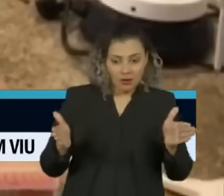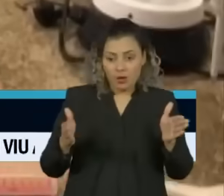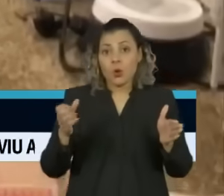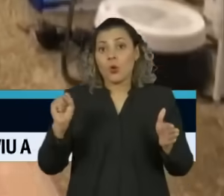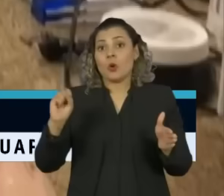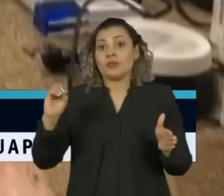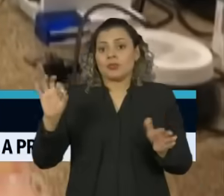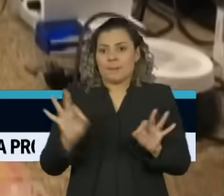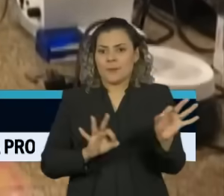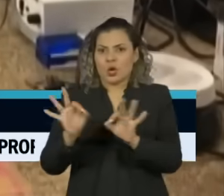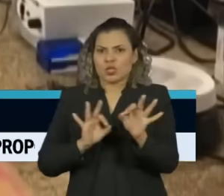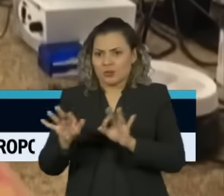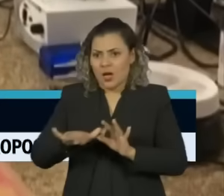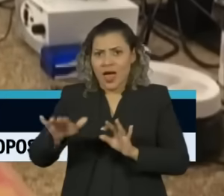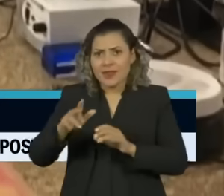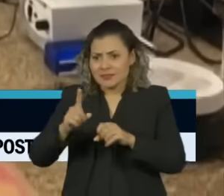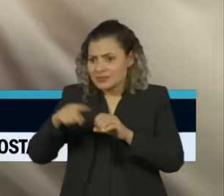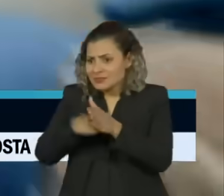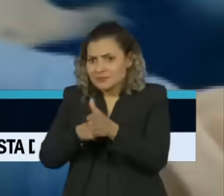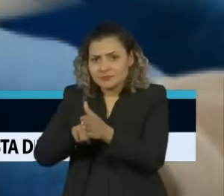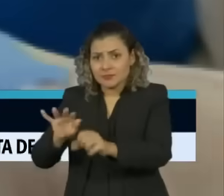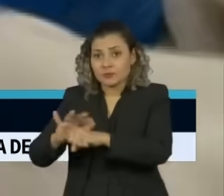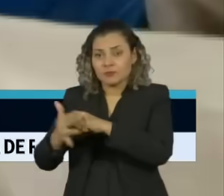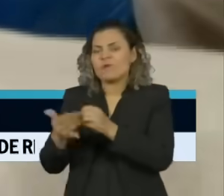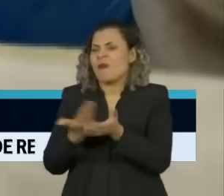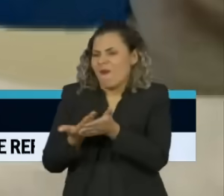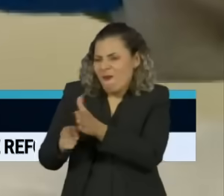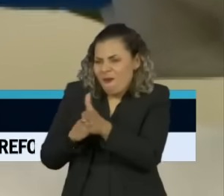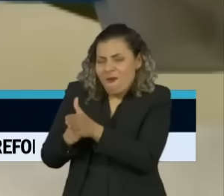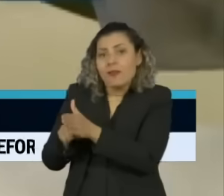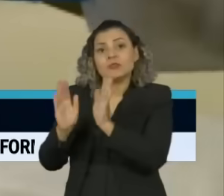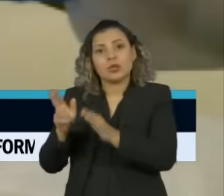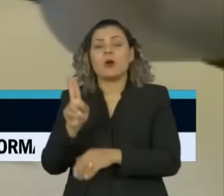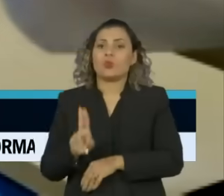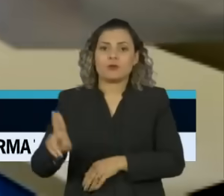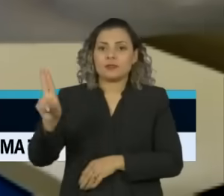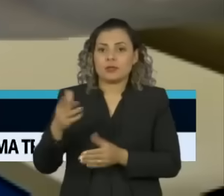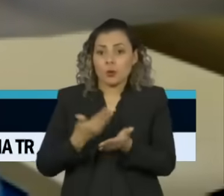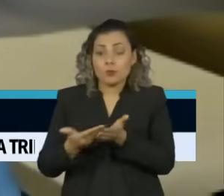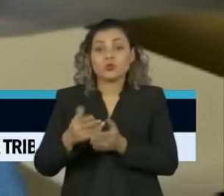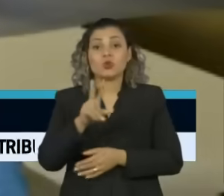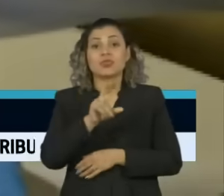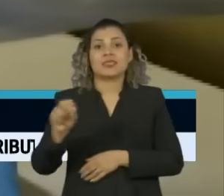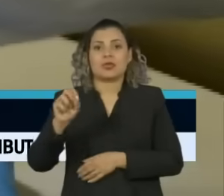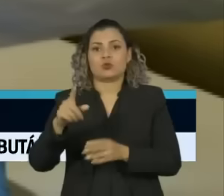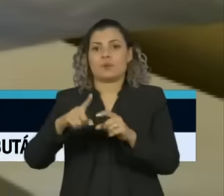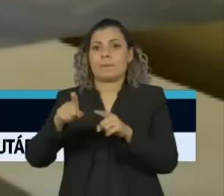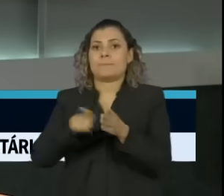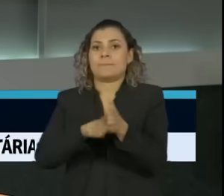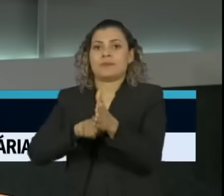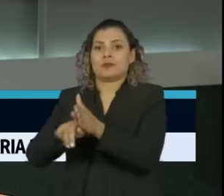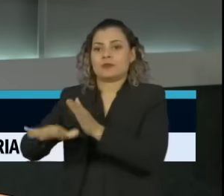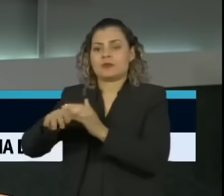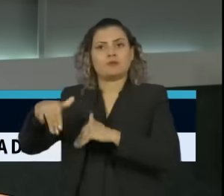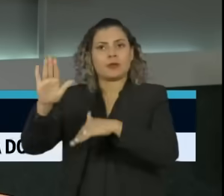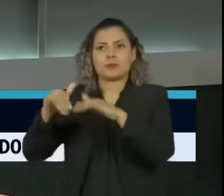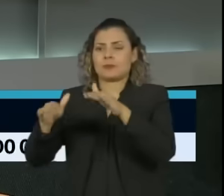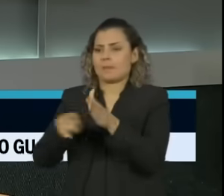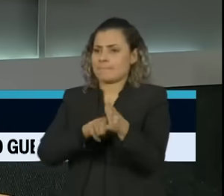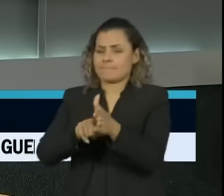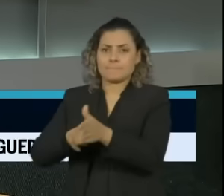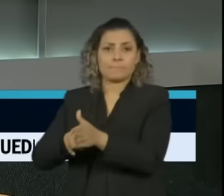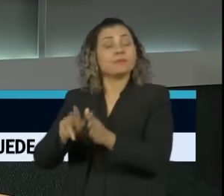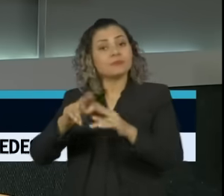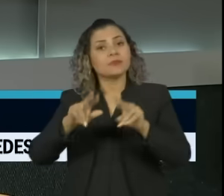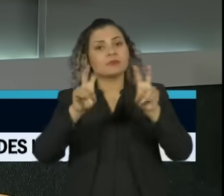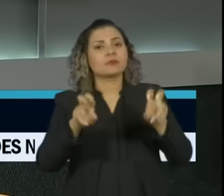de pesquisa ligados à doença foram iniciados pela universidade, mobilizando mais de 500 pesquisadores. Estudando, então,